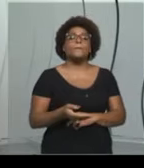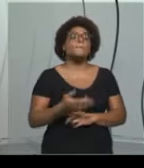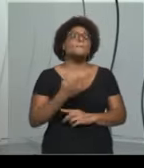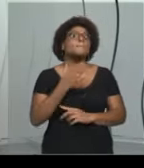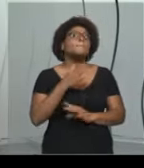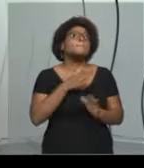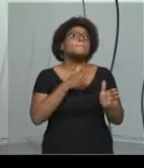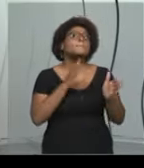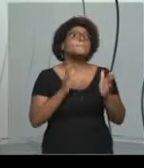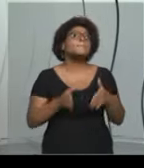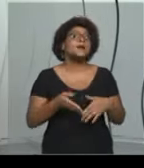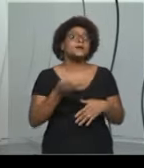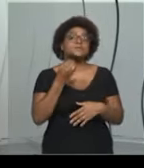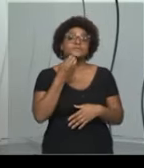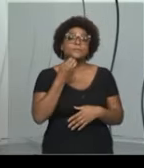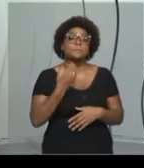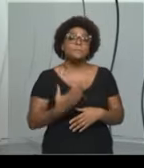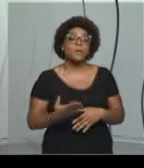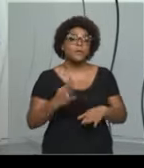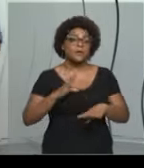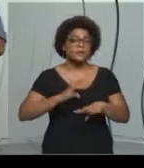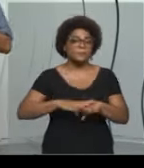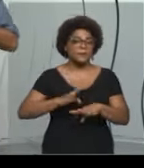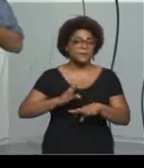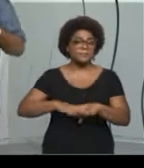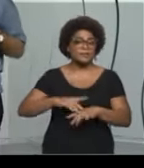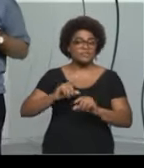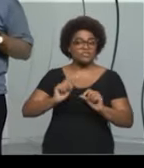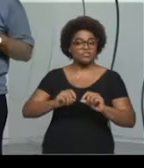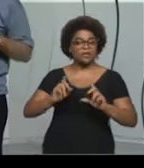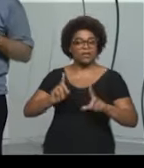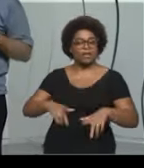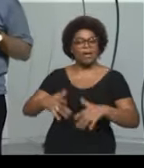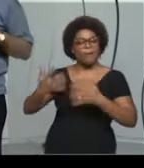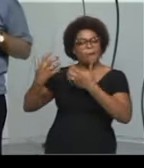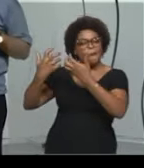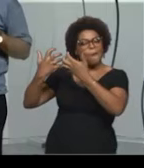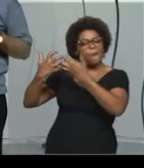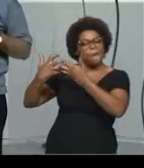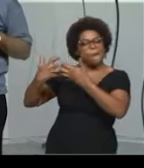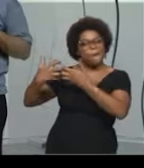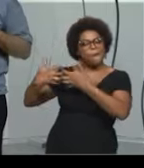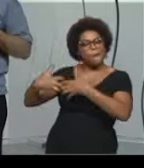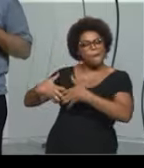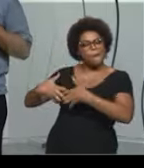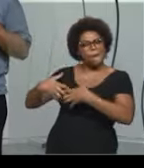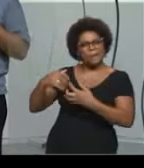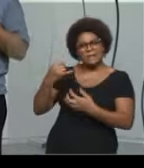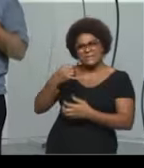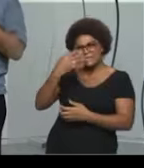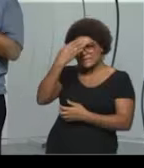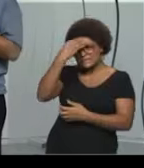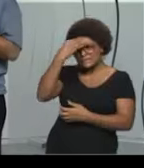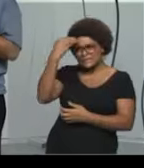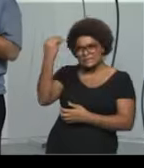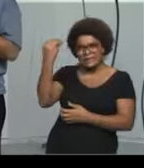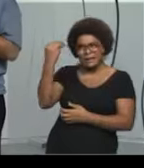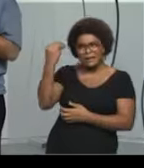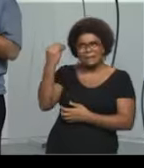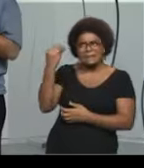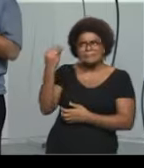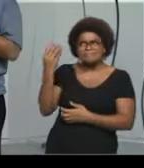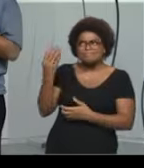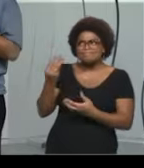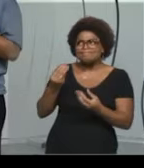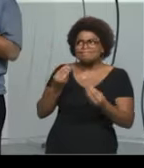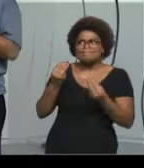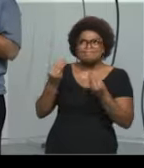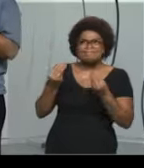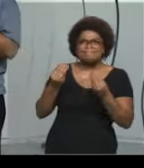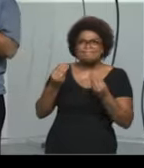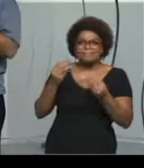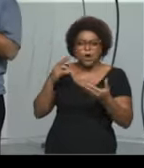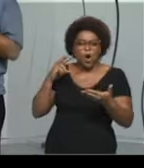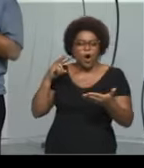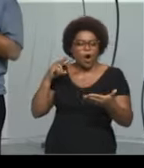que ela tem um raciocínio. Se você esqueceu, deu um branco, falou, não, olha para a questão e